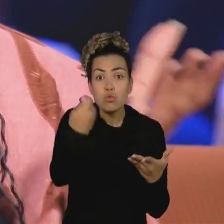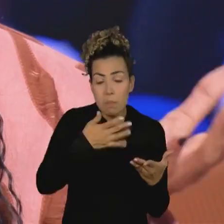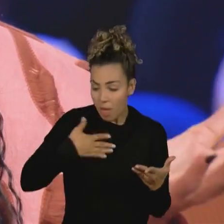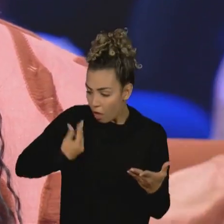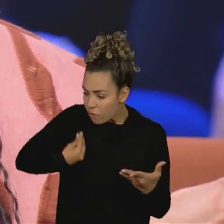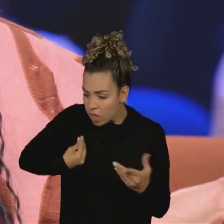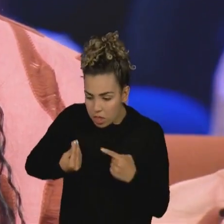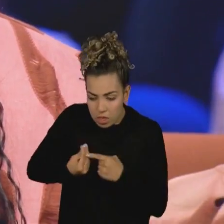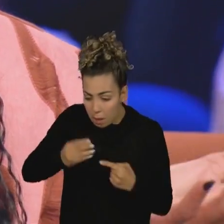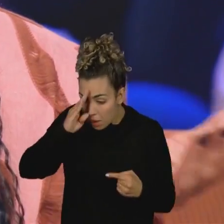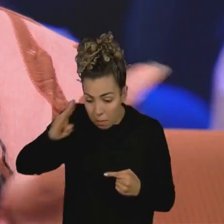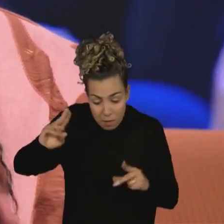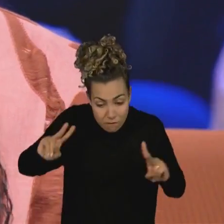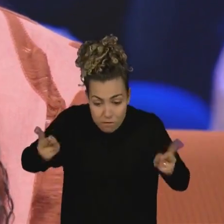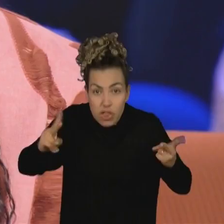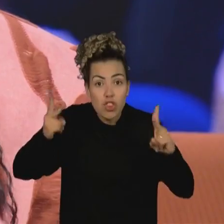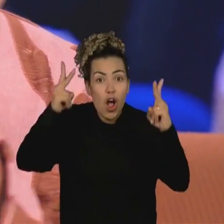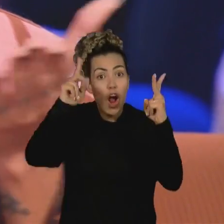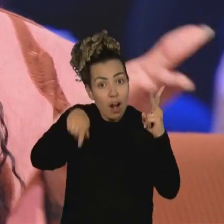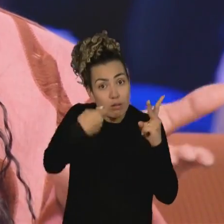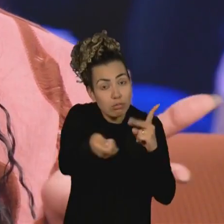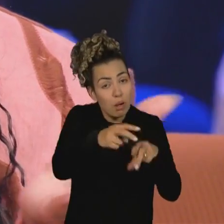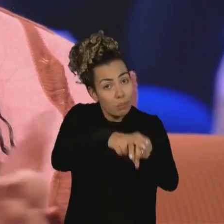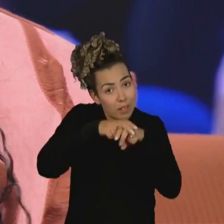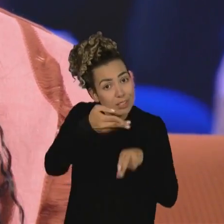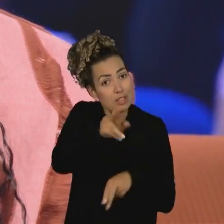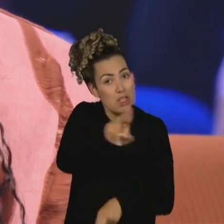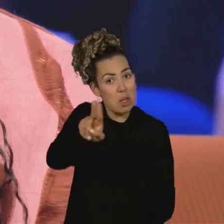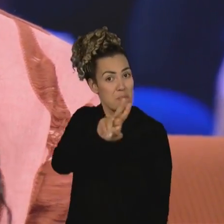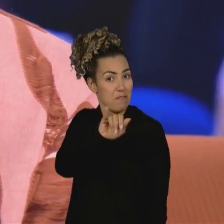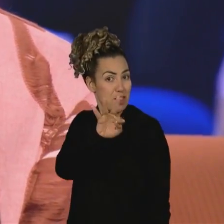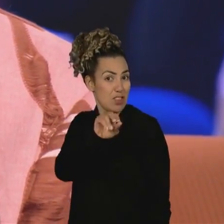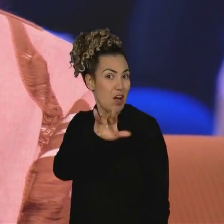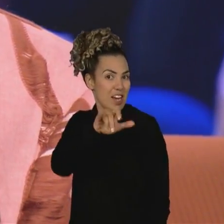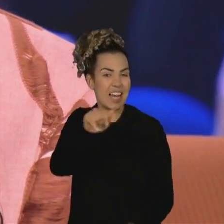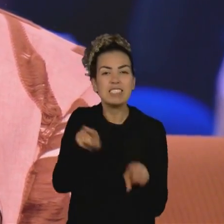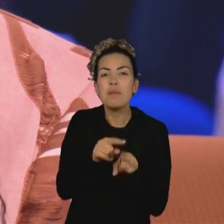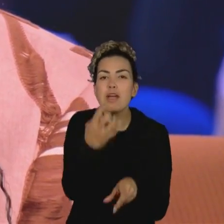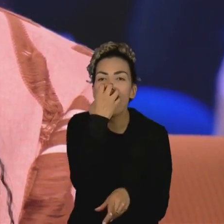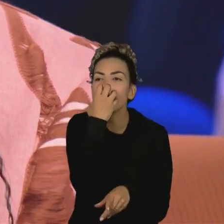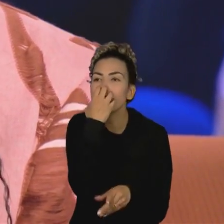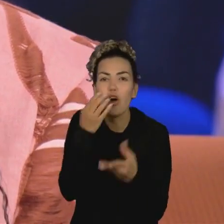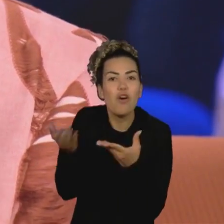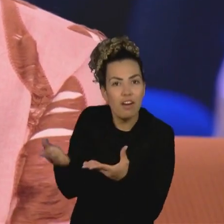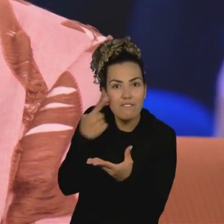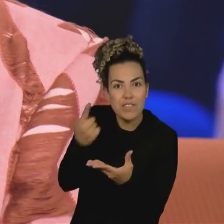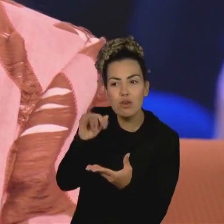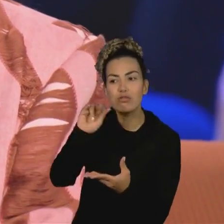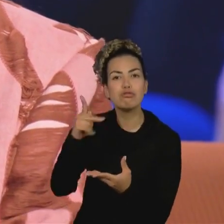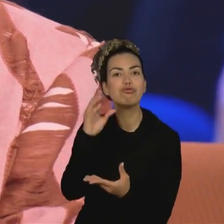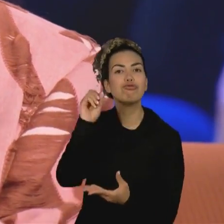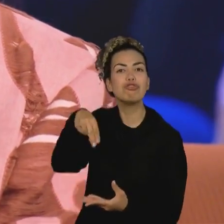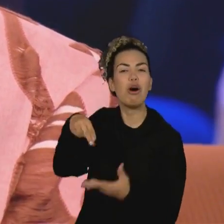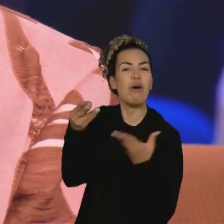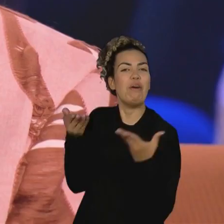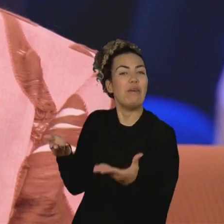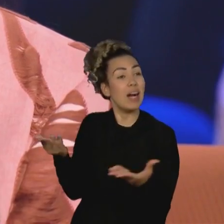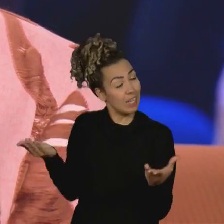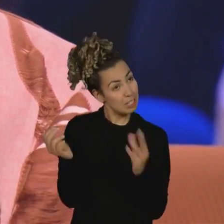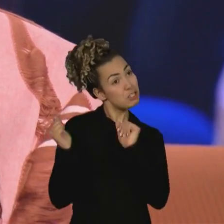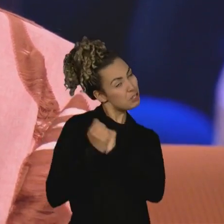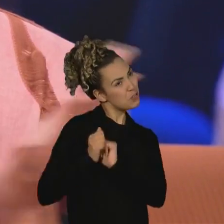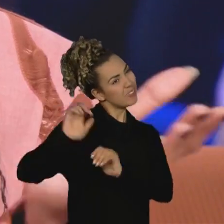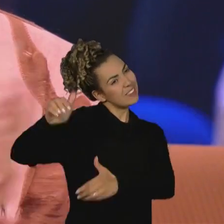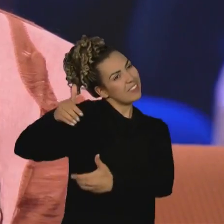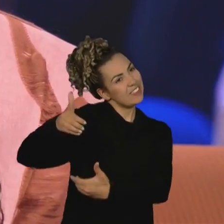Não é à toa que você tem esse nome, tá? Você e o Dom, né? Nosso Johnny, meu cachorro, Johnny Walker. Colocou ele junto, para fazer homenagem junto.